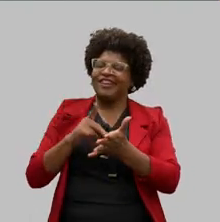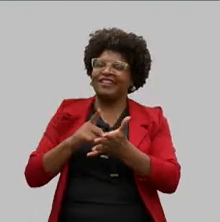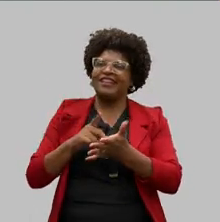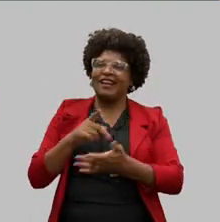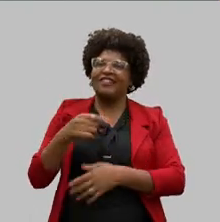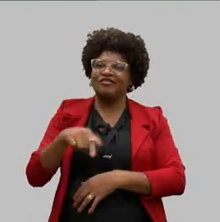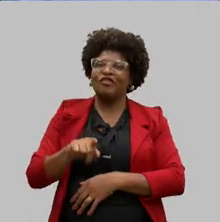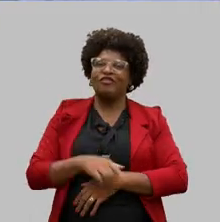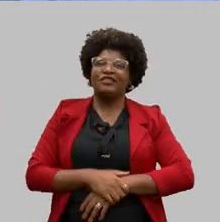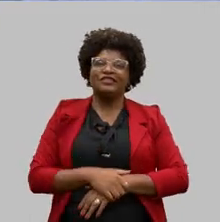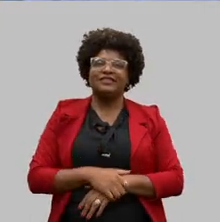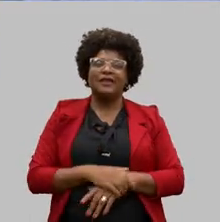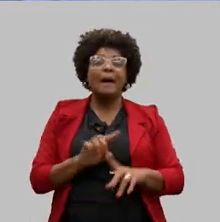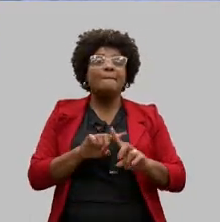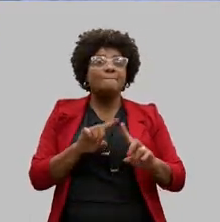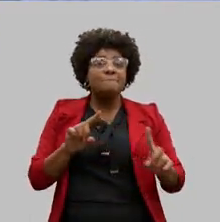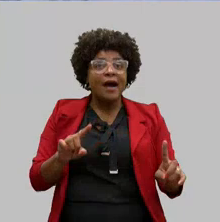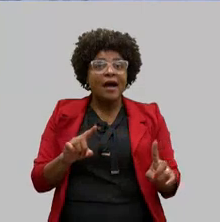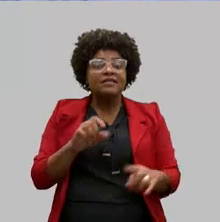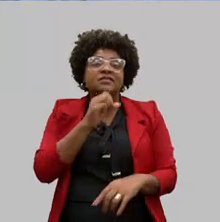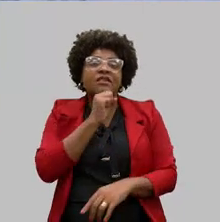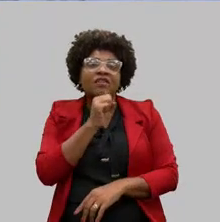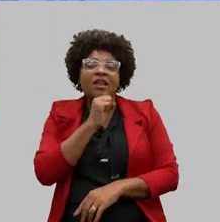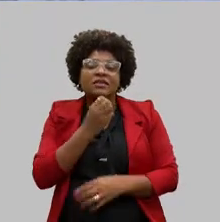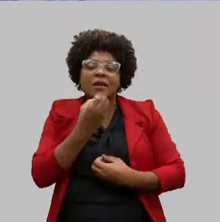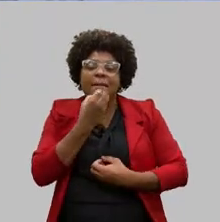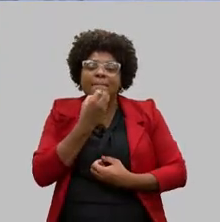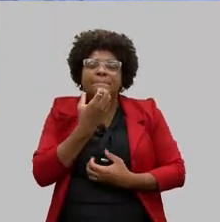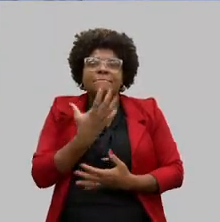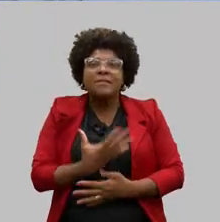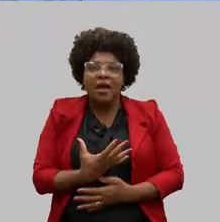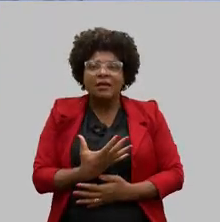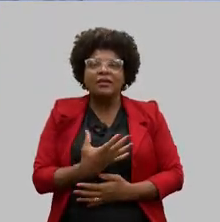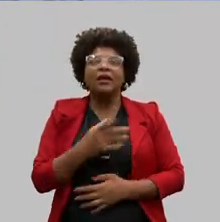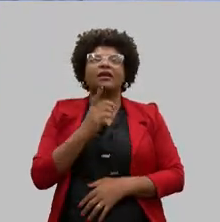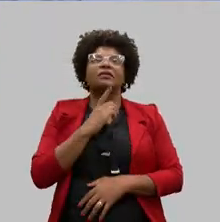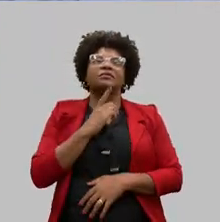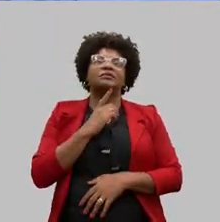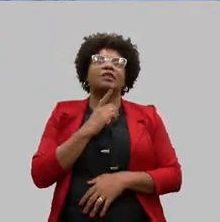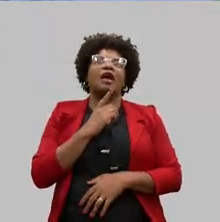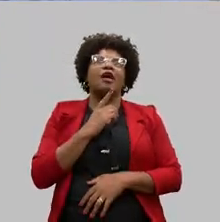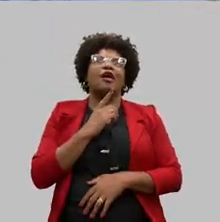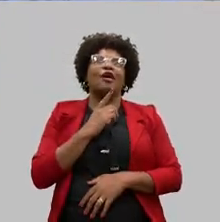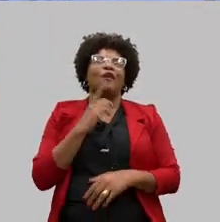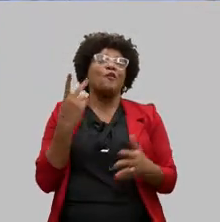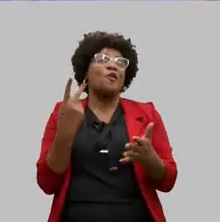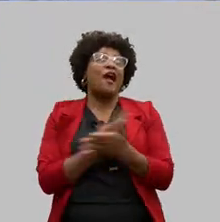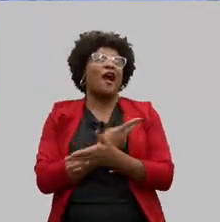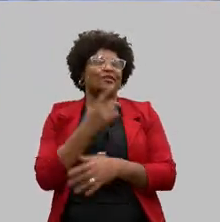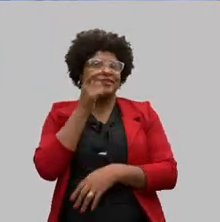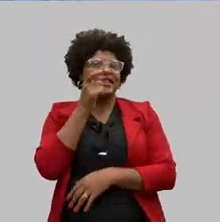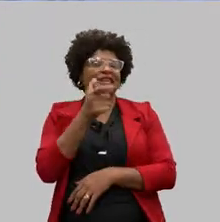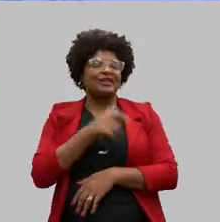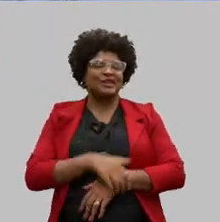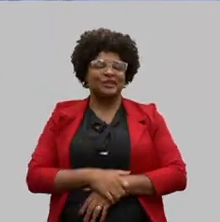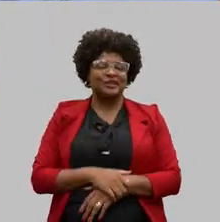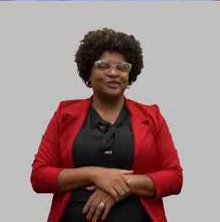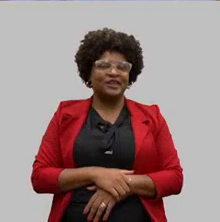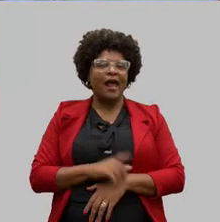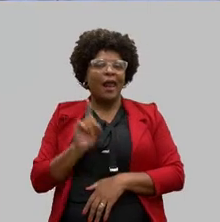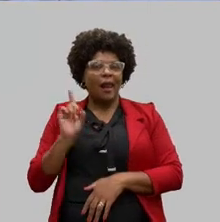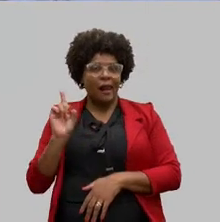envelhecer o envelhecer bem e até tem um fato bem interessante é de onde eu vi uma Senhorinha com 90